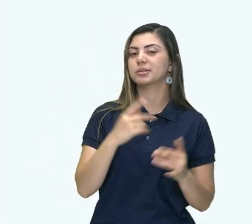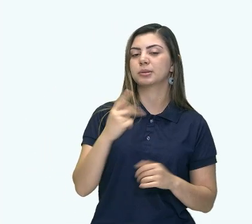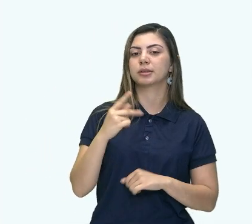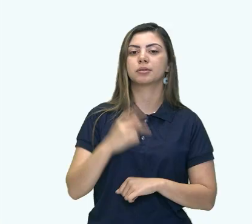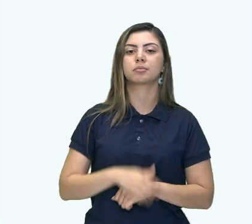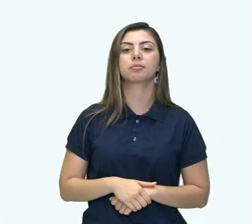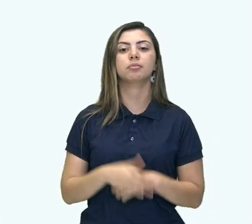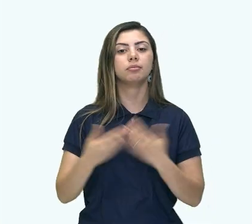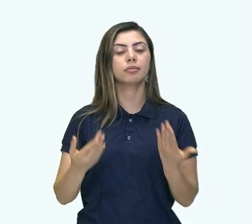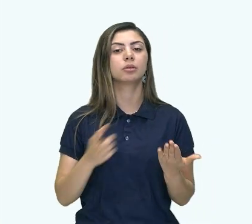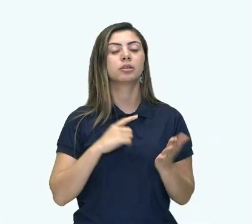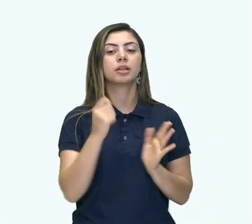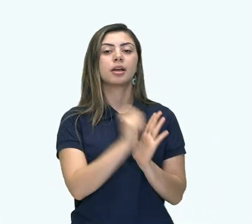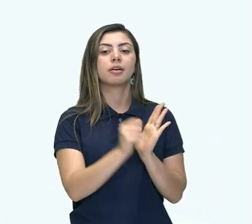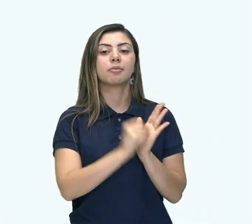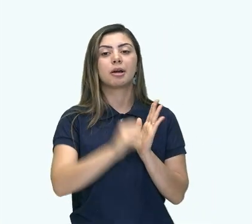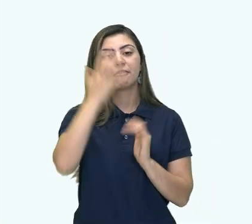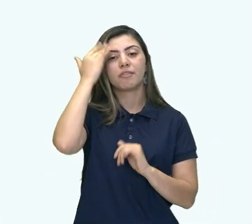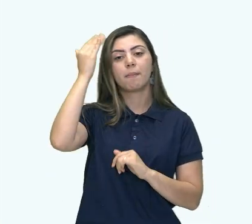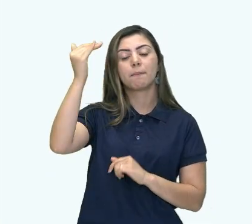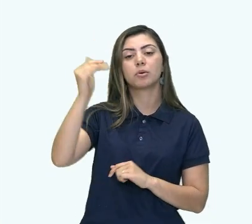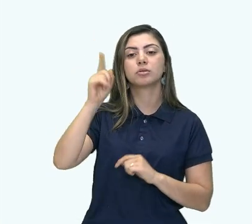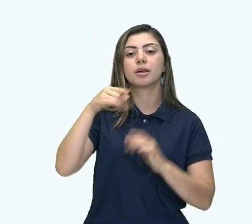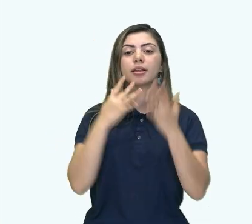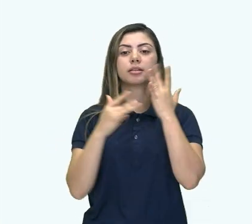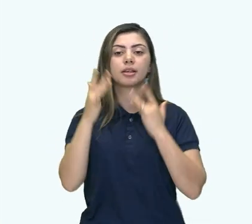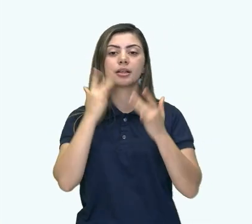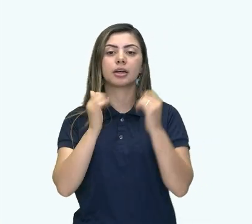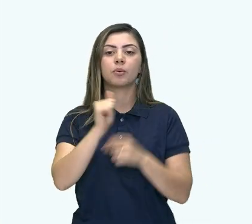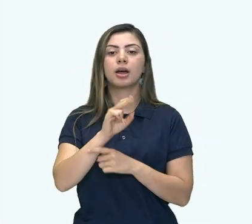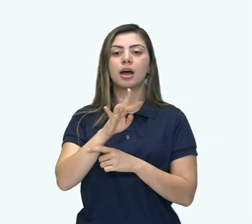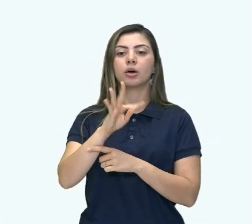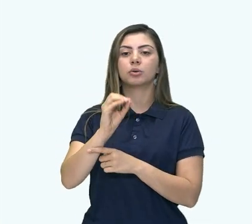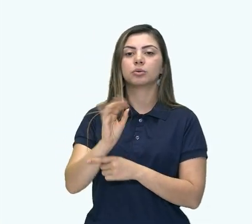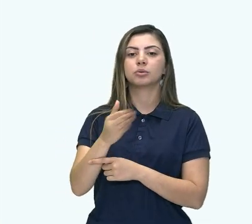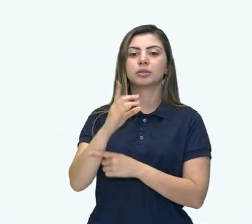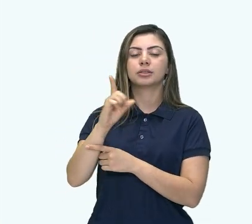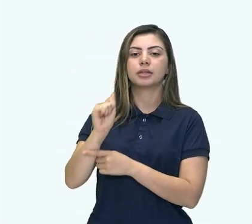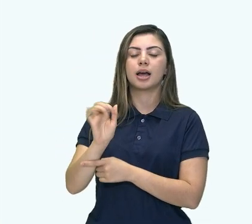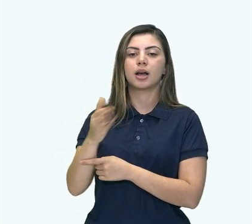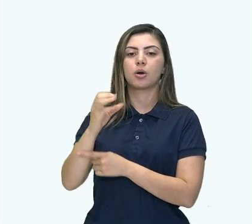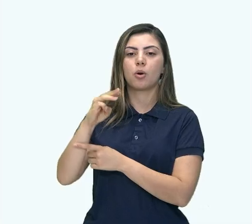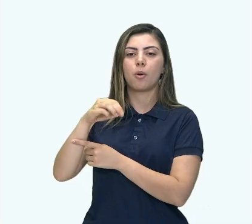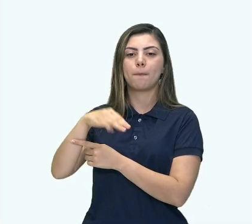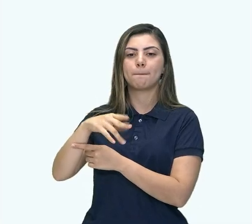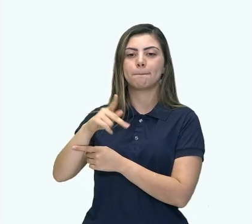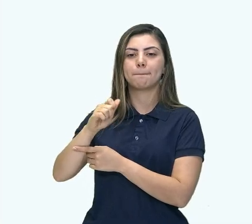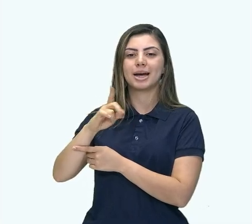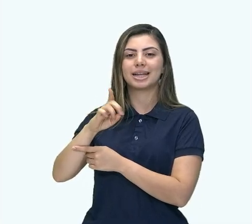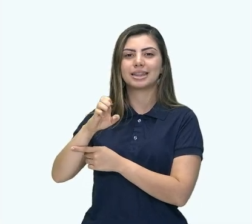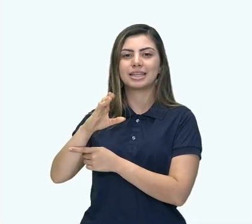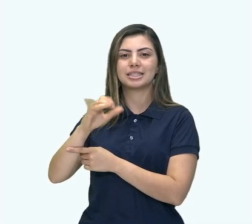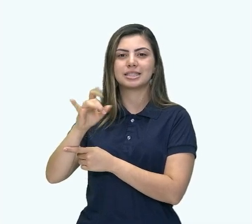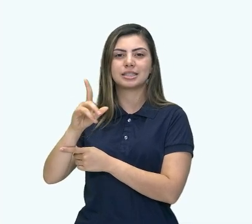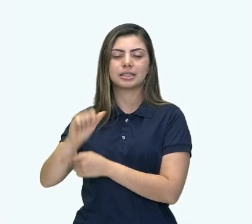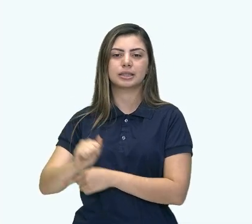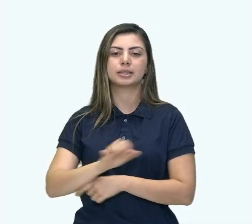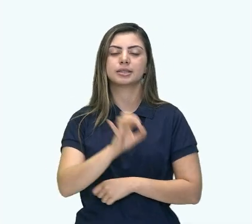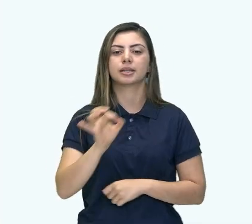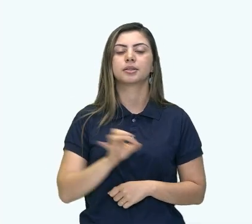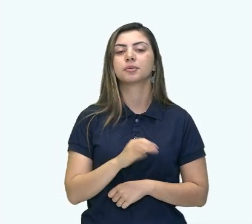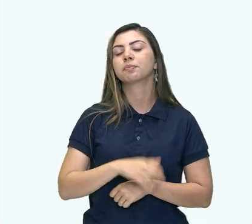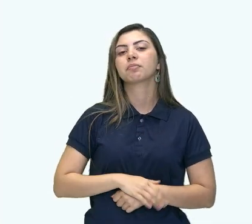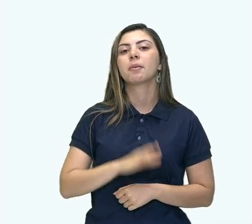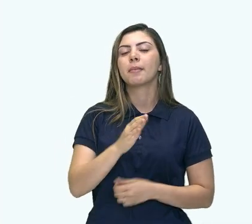Sua obra mais conhecida é a peça teatral Alto da Compadecida. Então, vamos só voltar um pouquinho à cartela anterior, para que